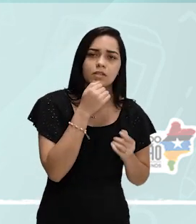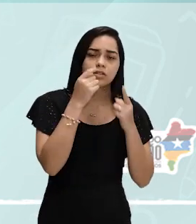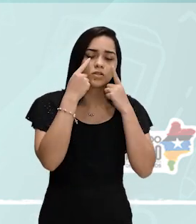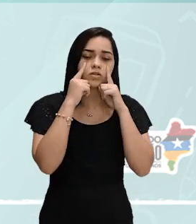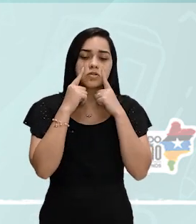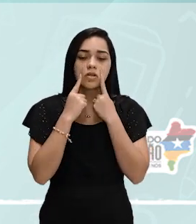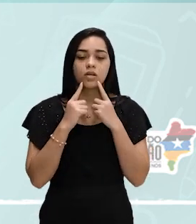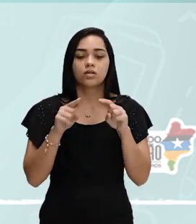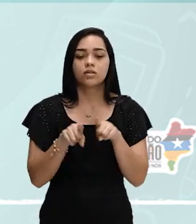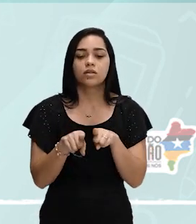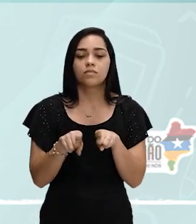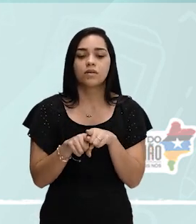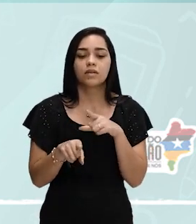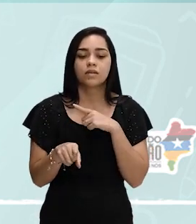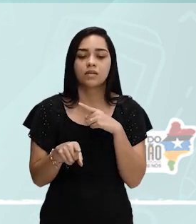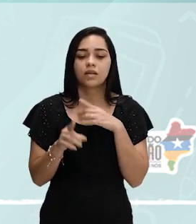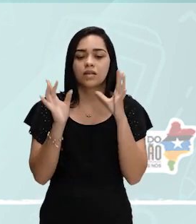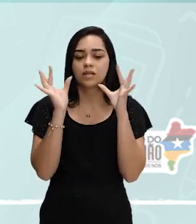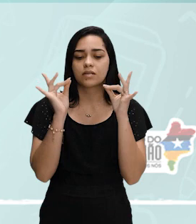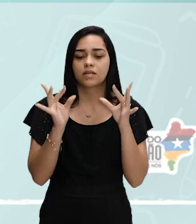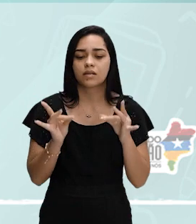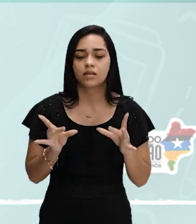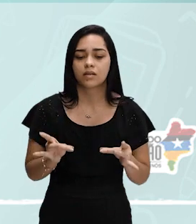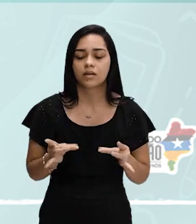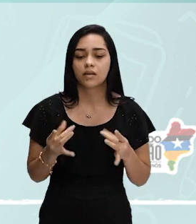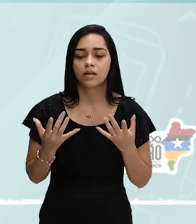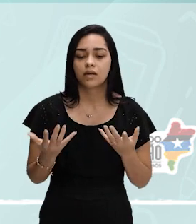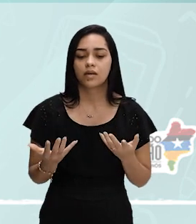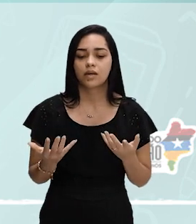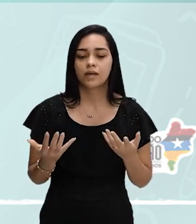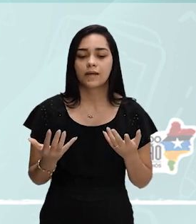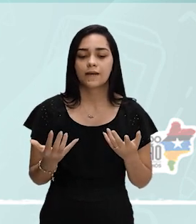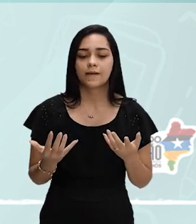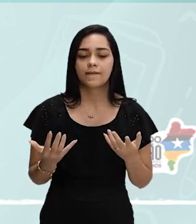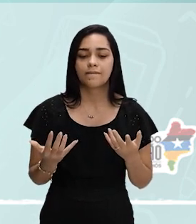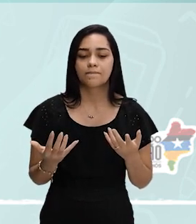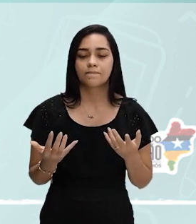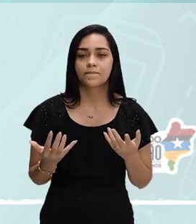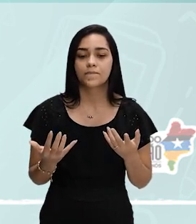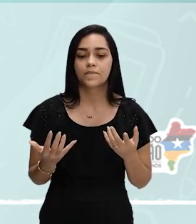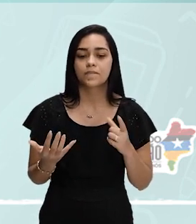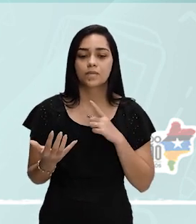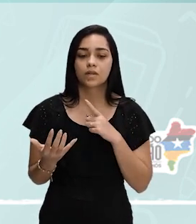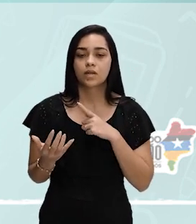chorando, e tem também aí nesse detalhe um objeto que